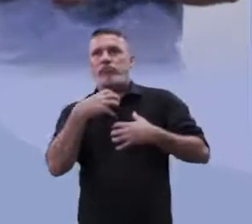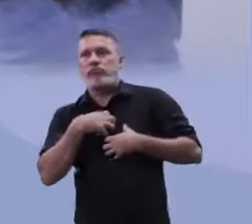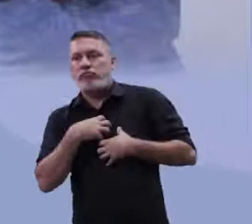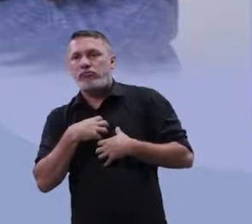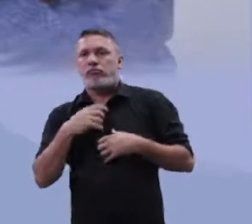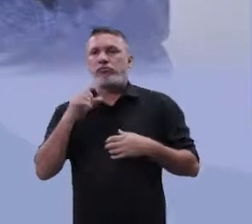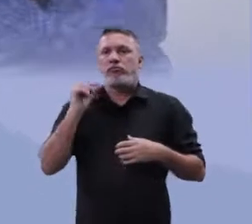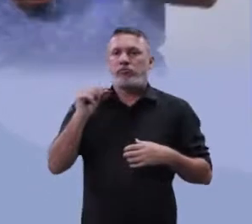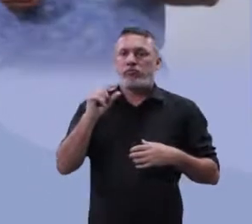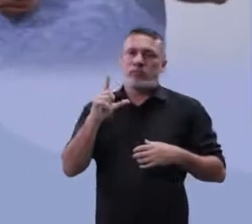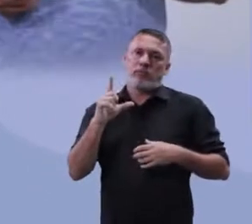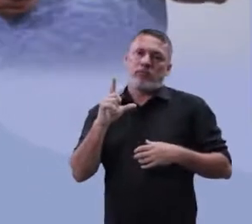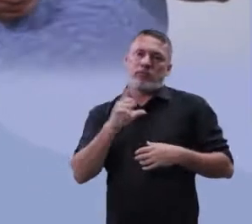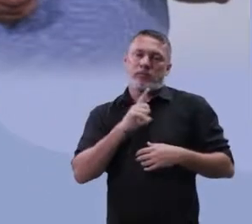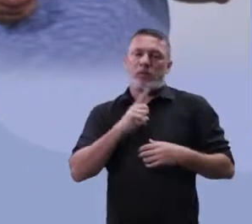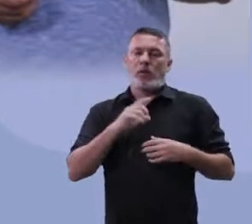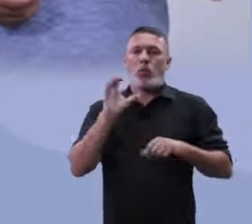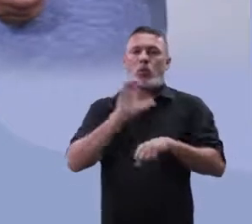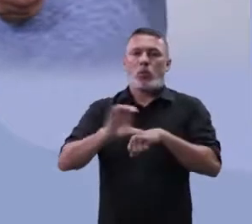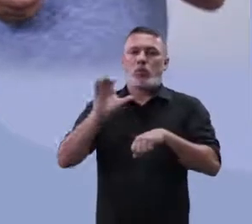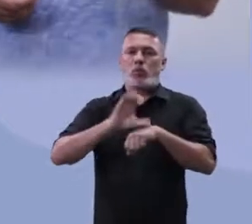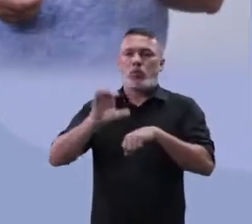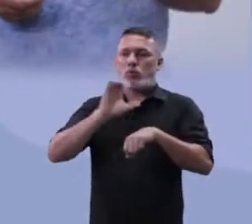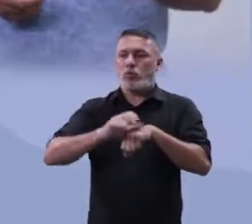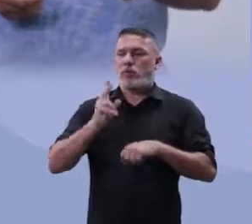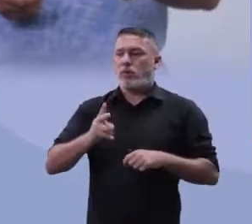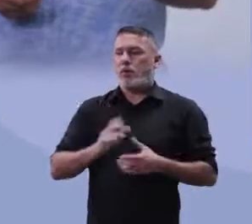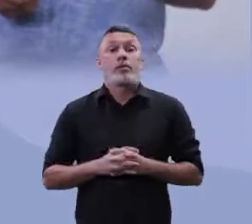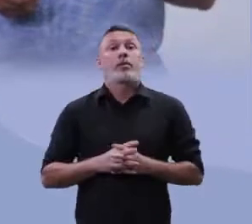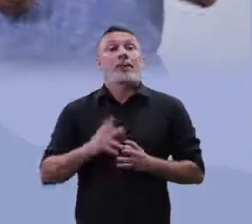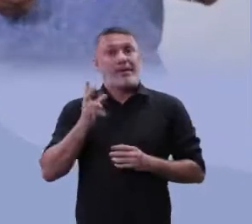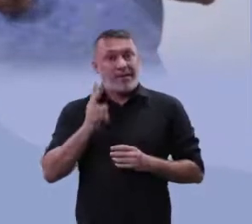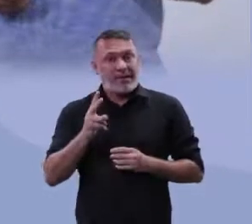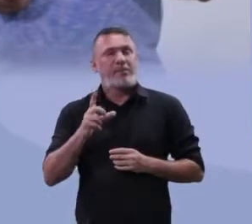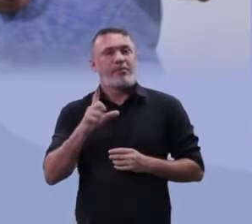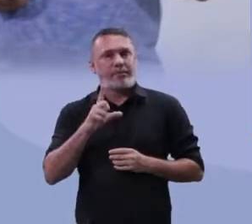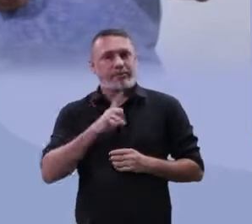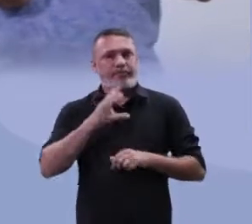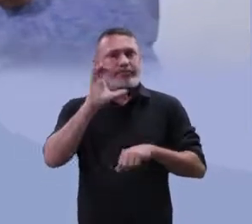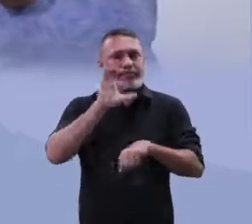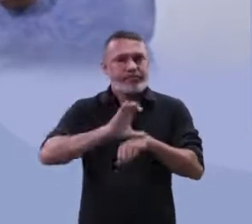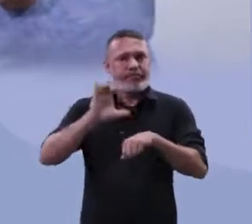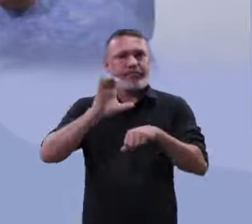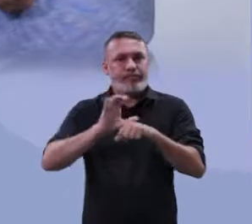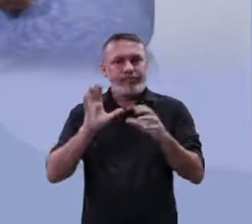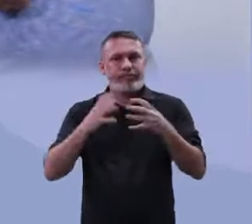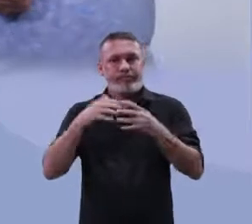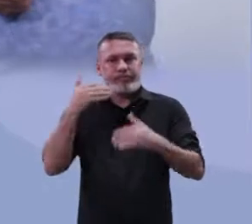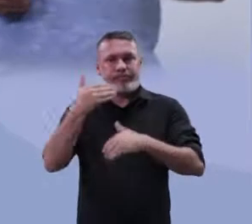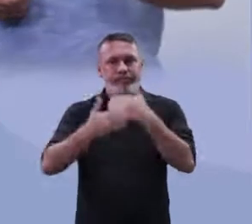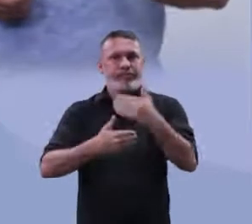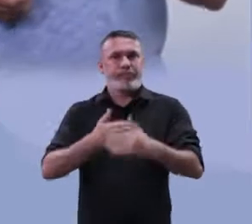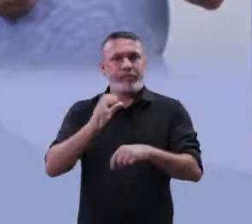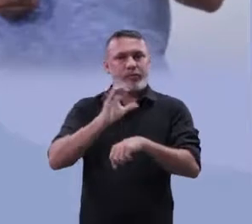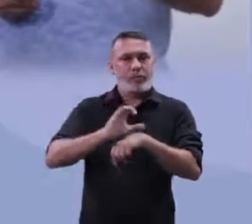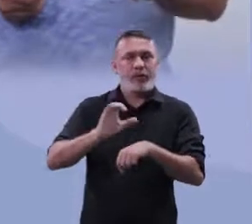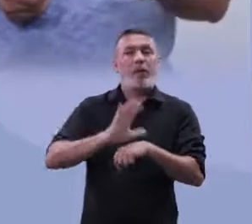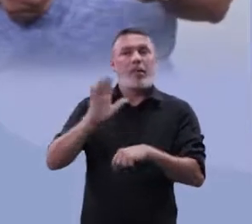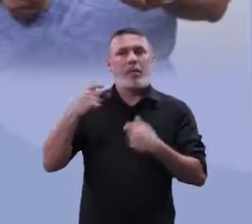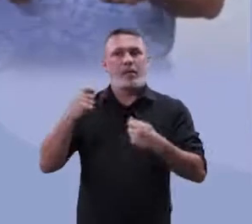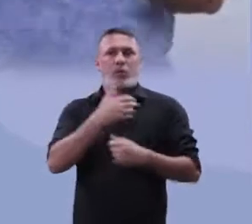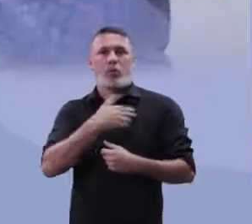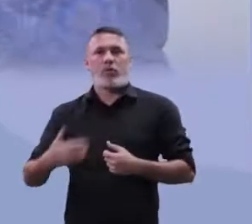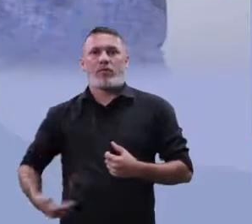ele precisa estar sempre em capacitação. Mas ele precisa, né, do Estado, do governo